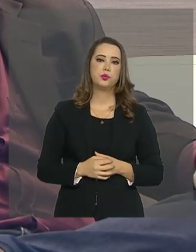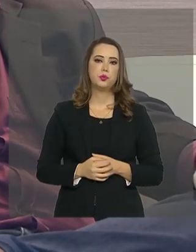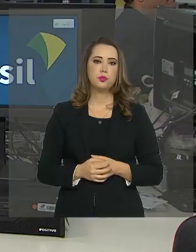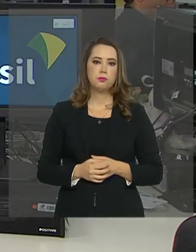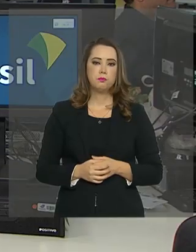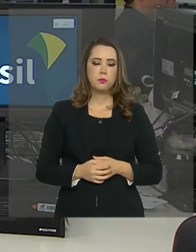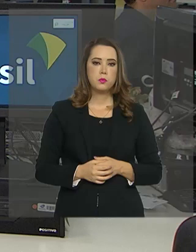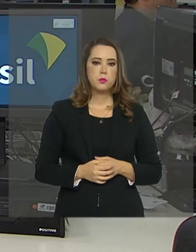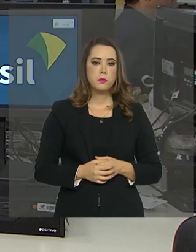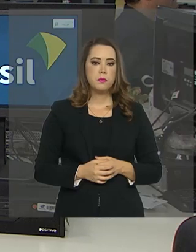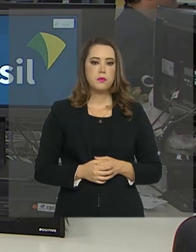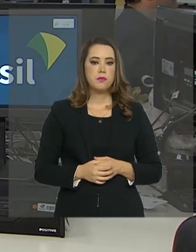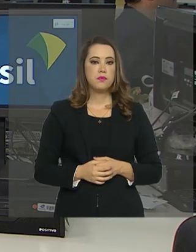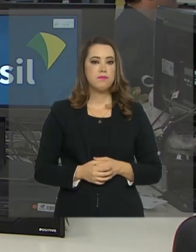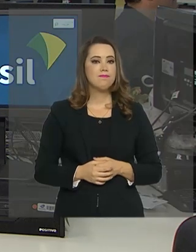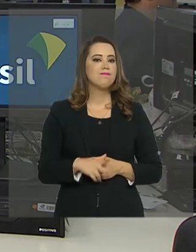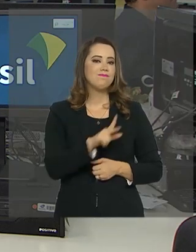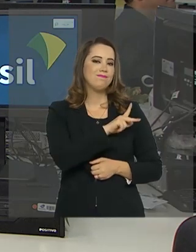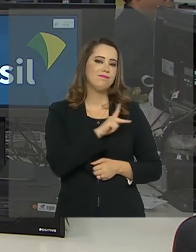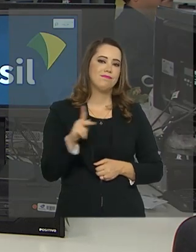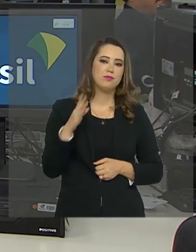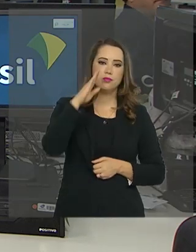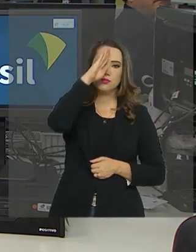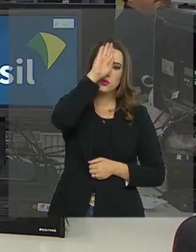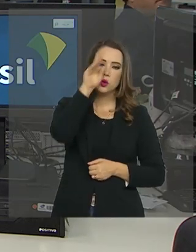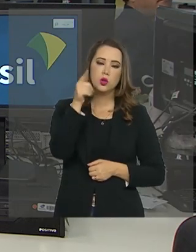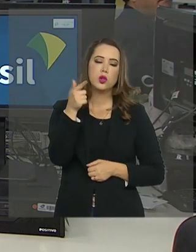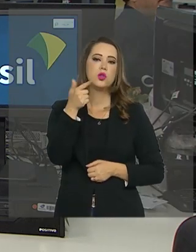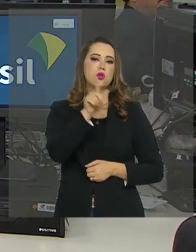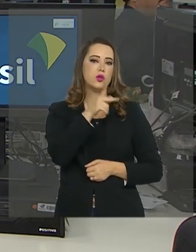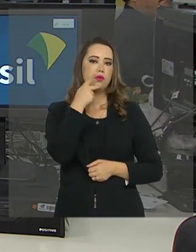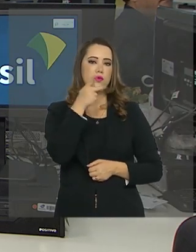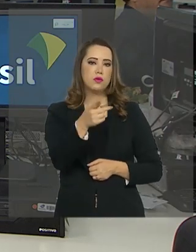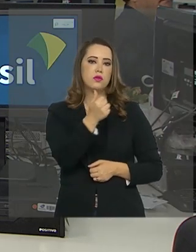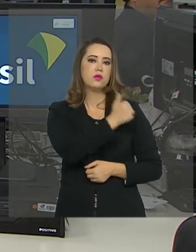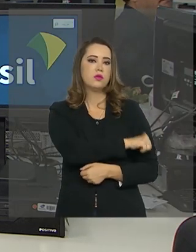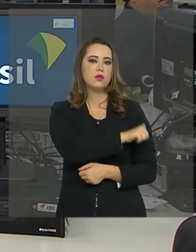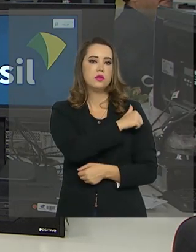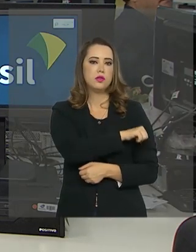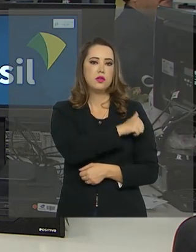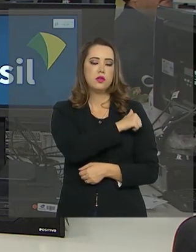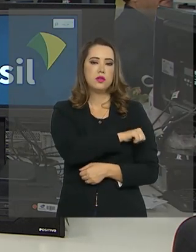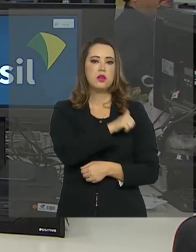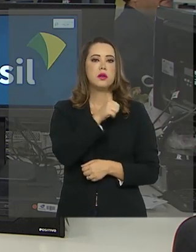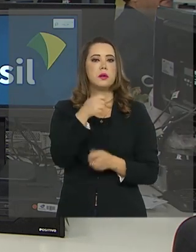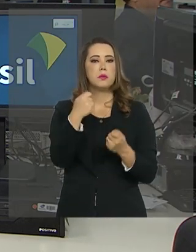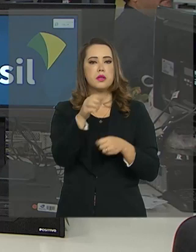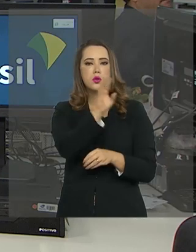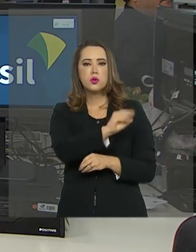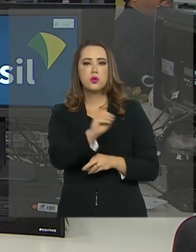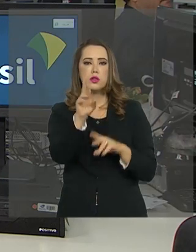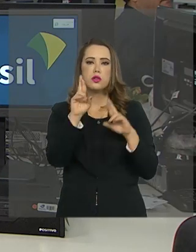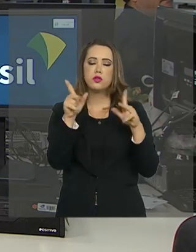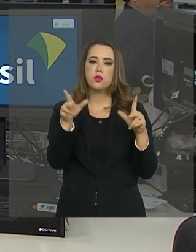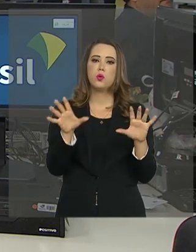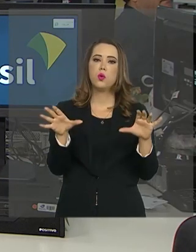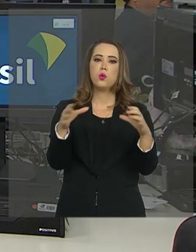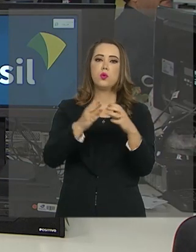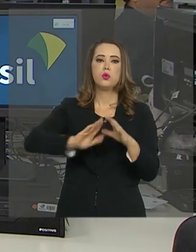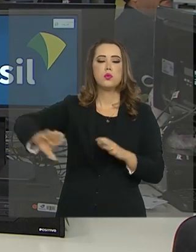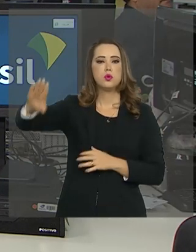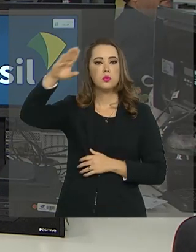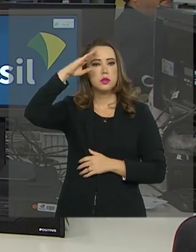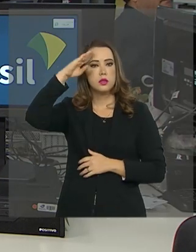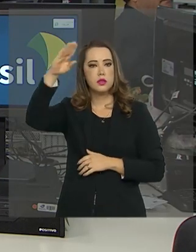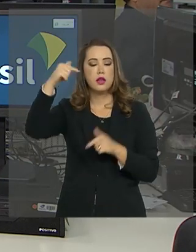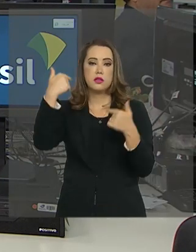varejista. O presidente Jair Bolsonaro voltou a defender, no Rio de Janeiro, tratamento diferenciado a militares